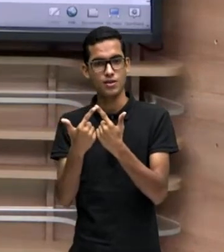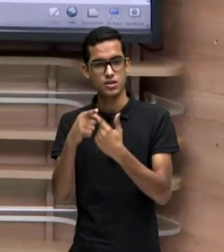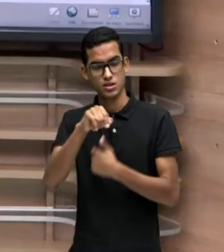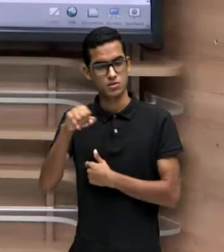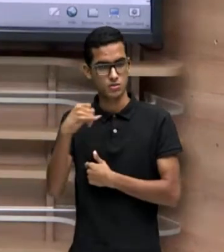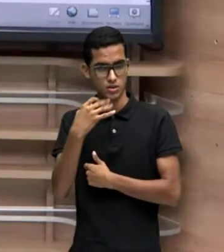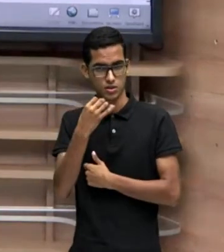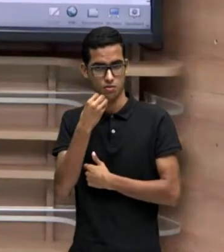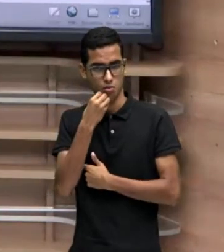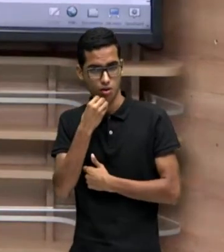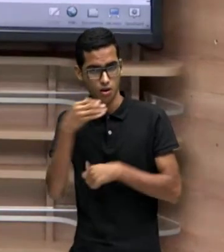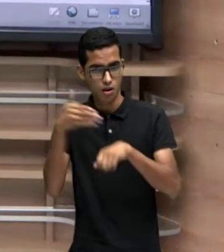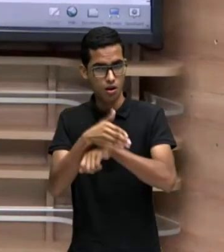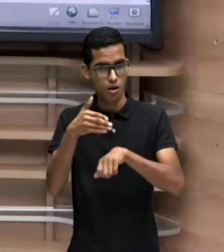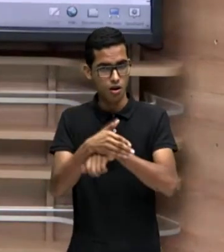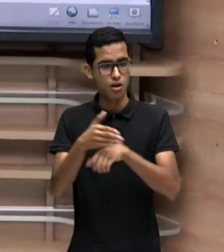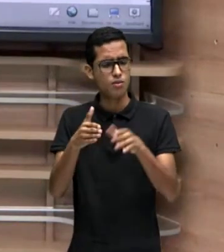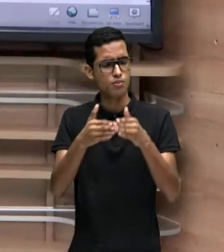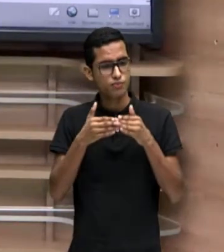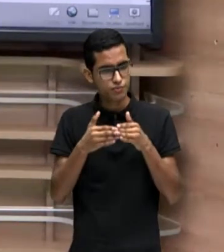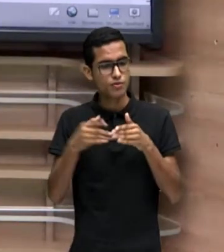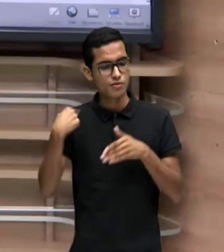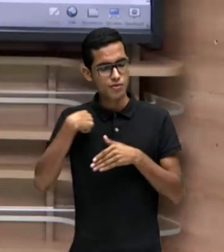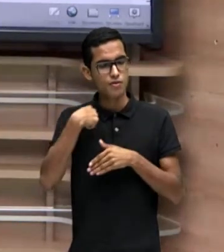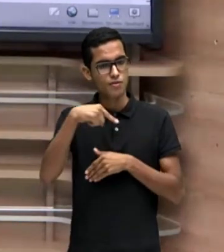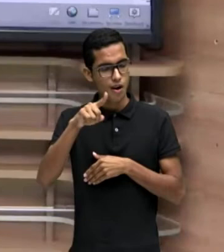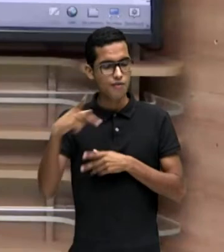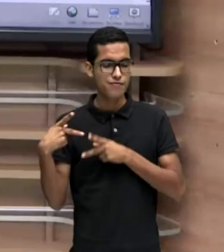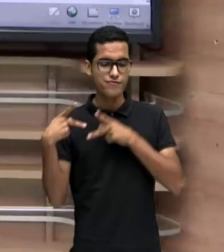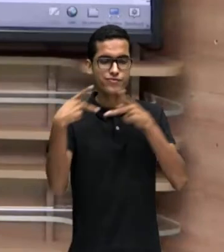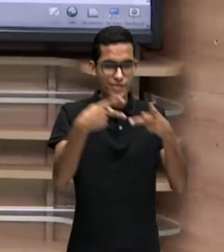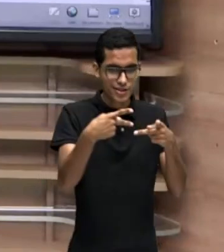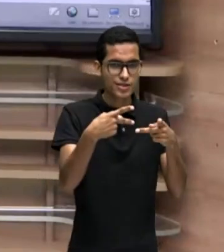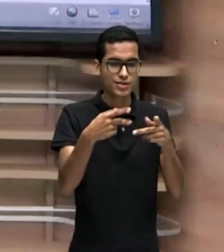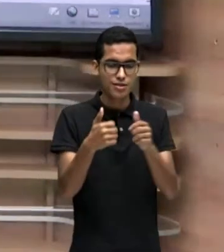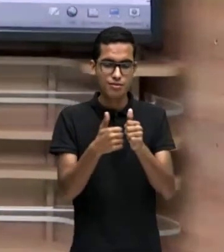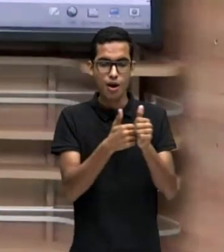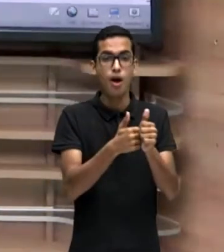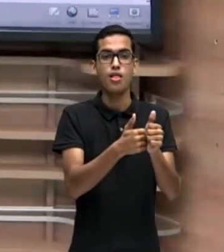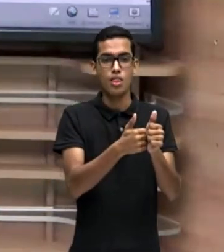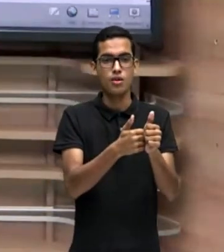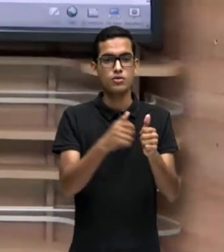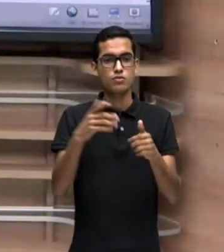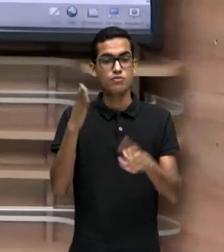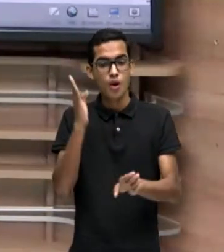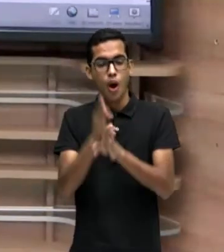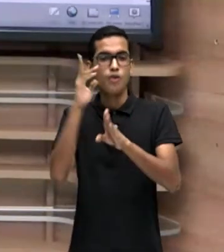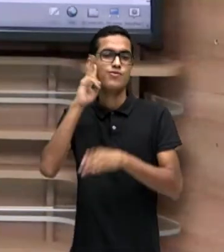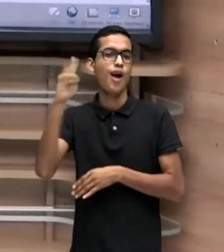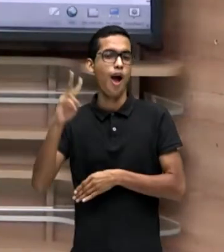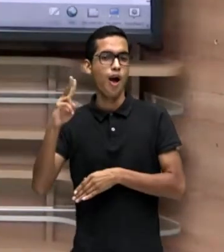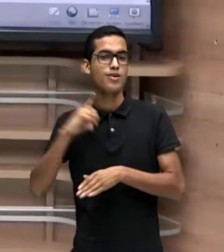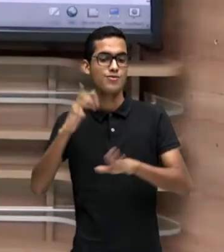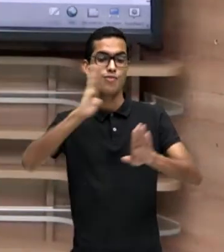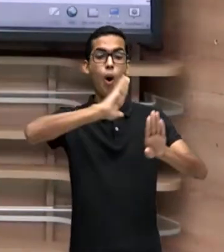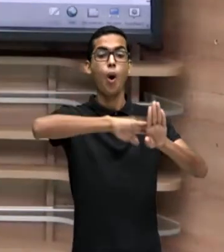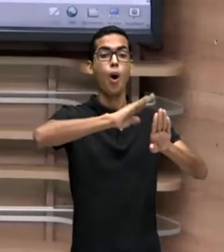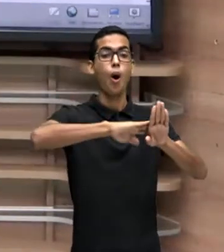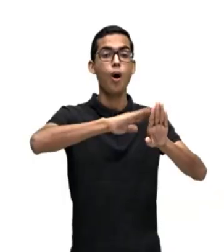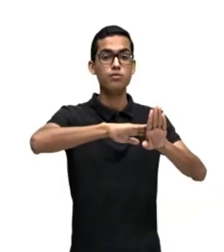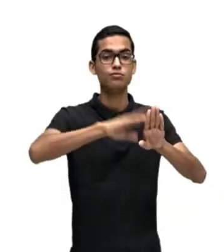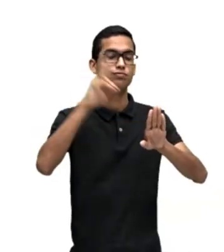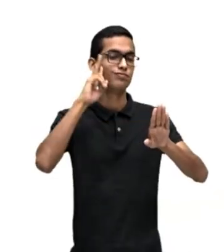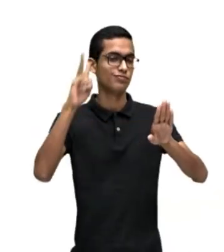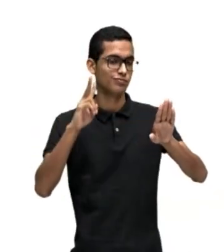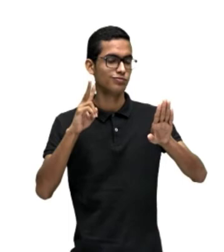oportunidade, por favor, não deixem de fazer uma visita guiada, que vocês vão descobrir um pouco da história por trás daquele teatro. Então vamos lembrar a nossa